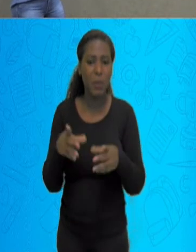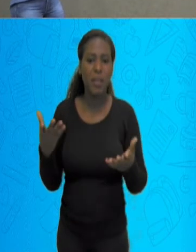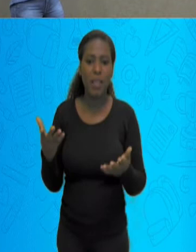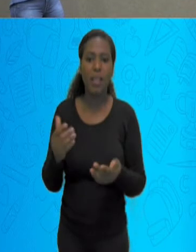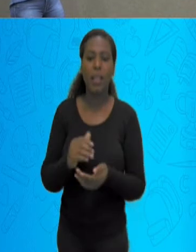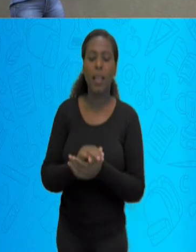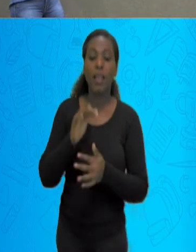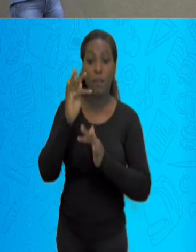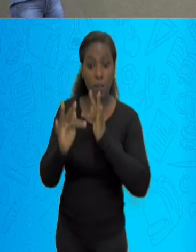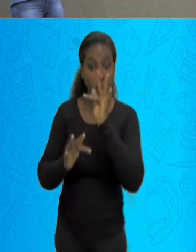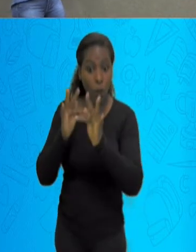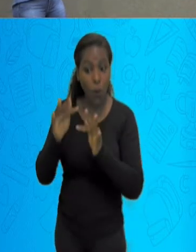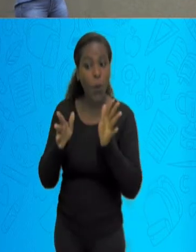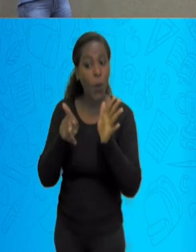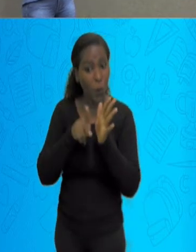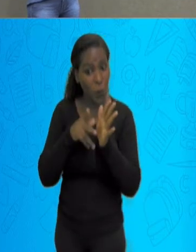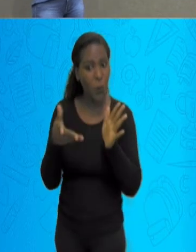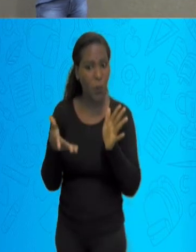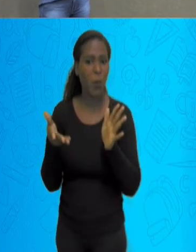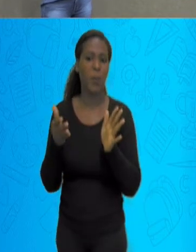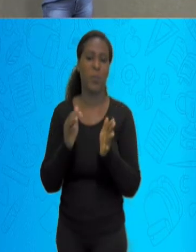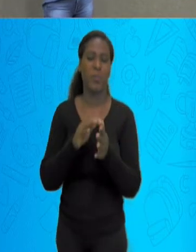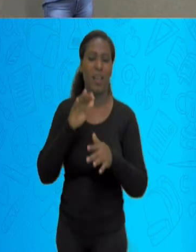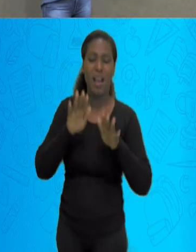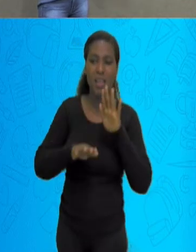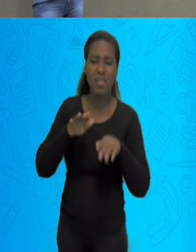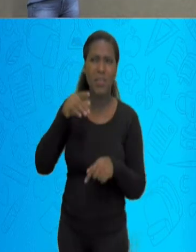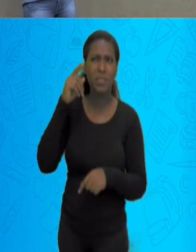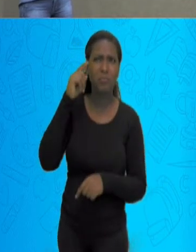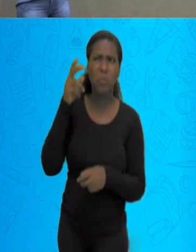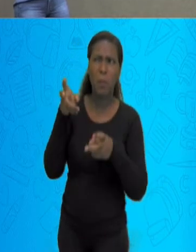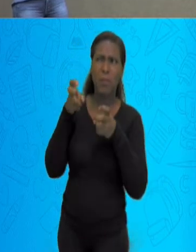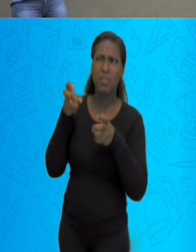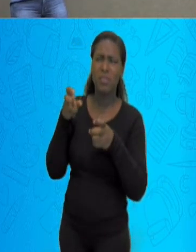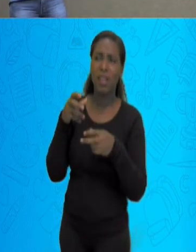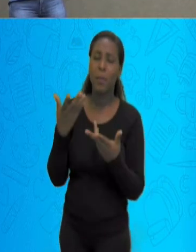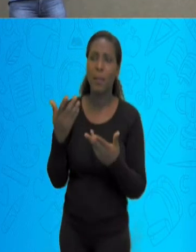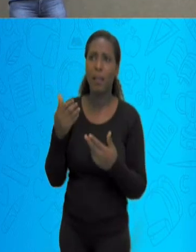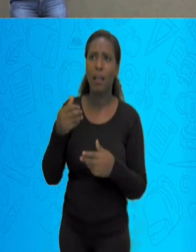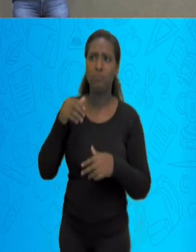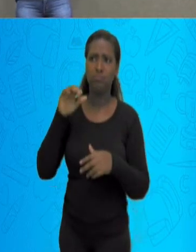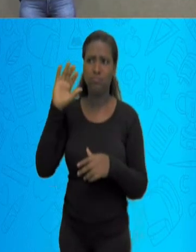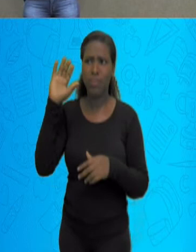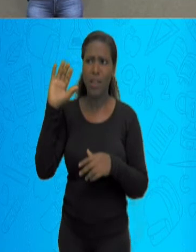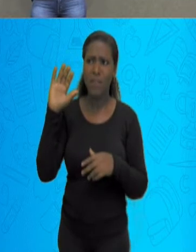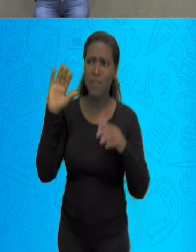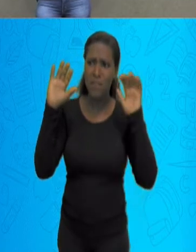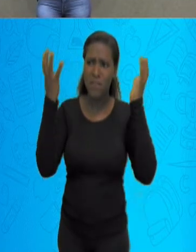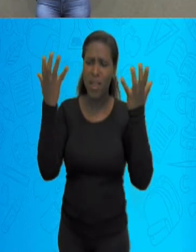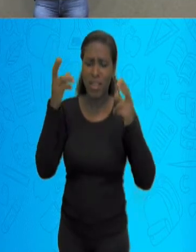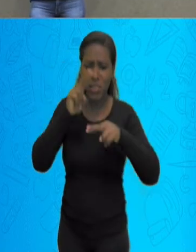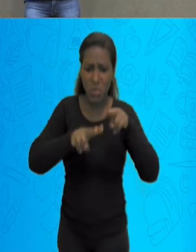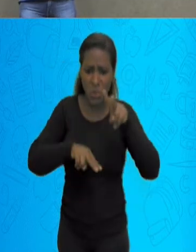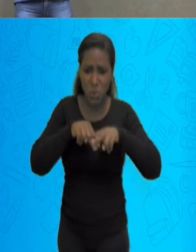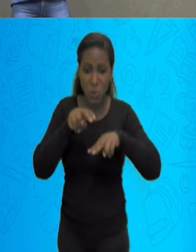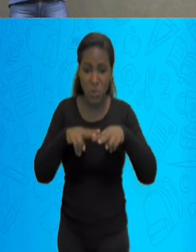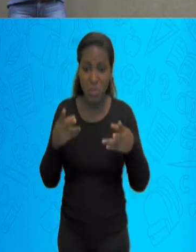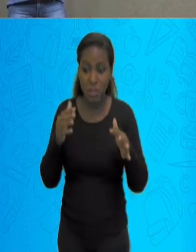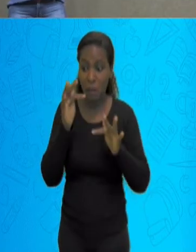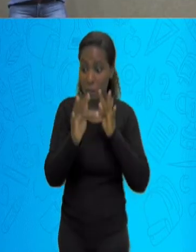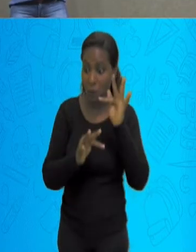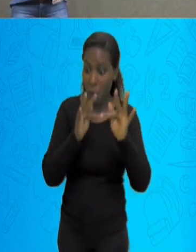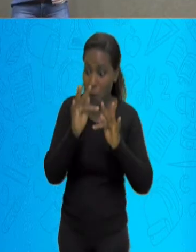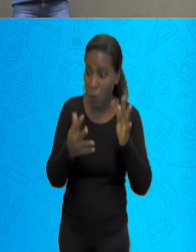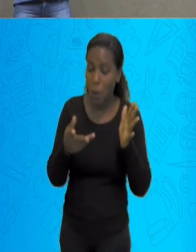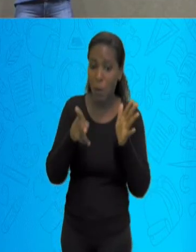comemoram as colheitas. Por esse motivo, é sinônimo de mesa farta. Geralmente nas festas juninas tem